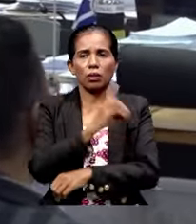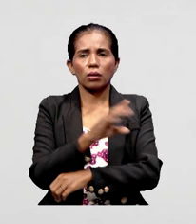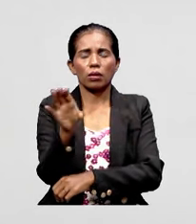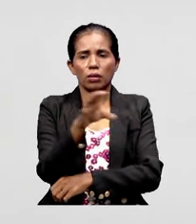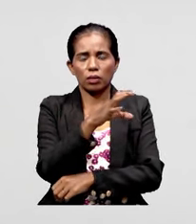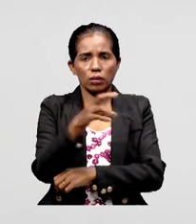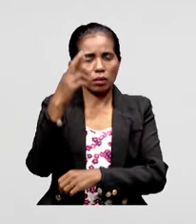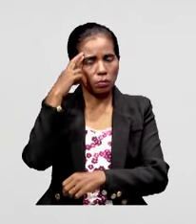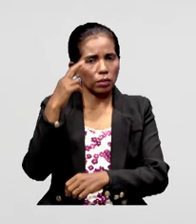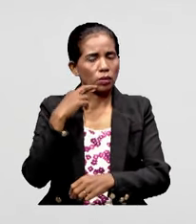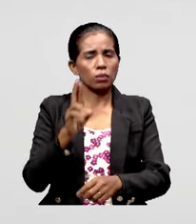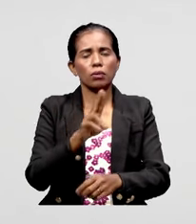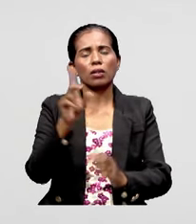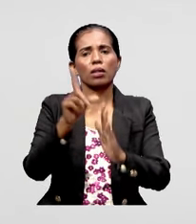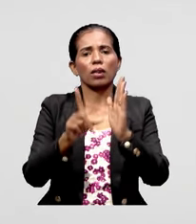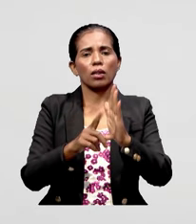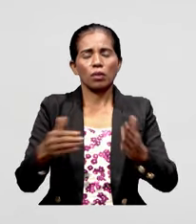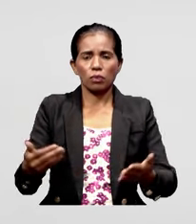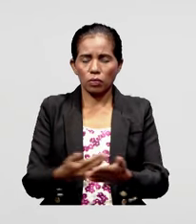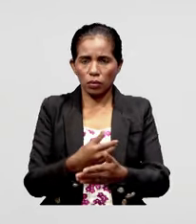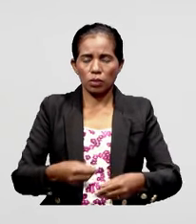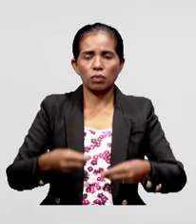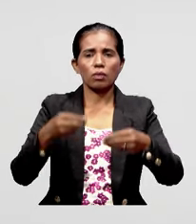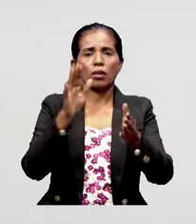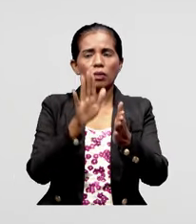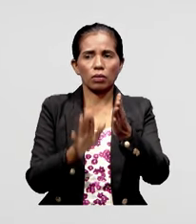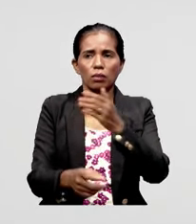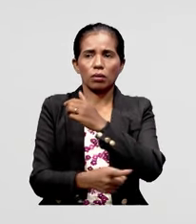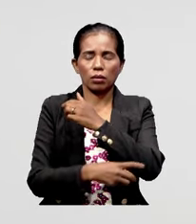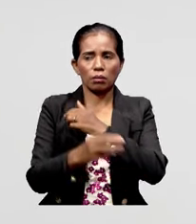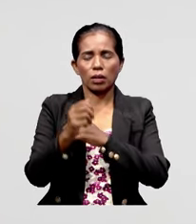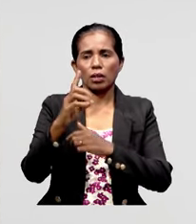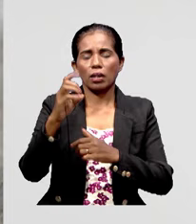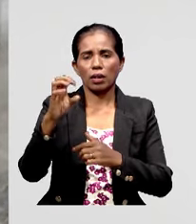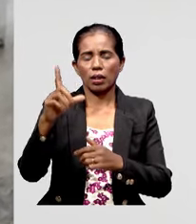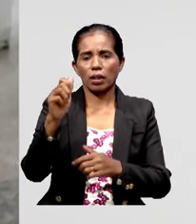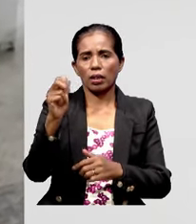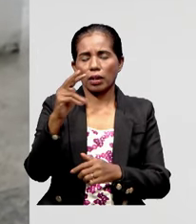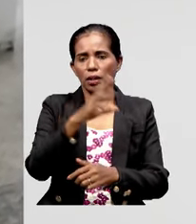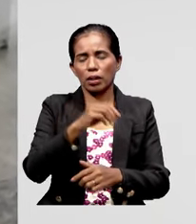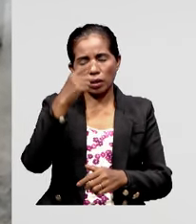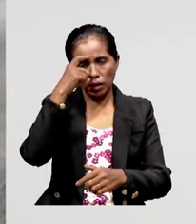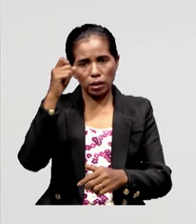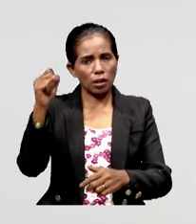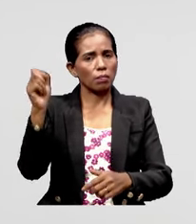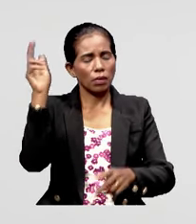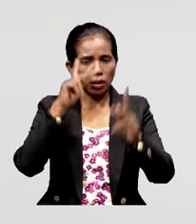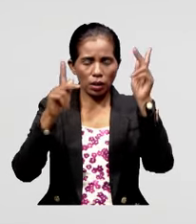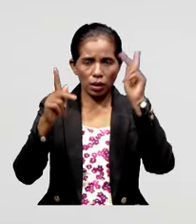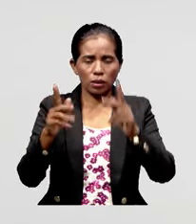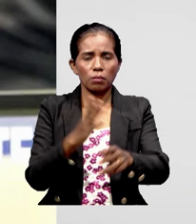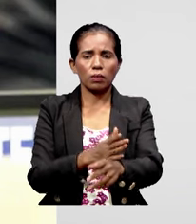orta os aqueiras lei foi né, onde foi indulto da Emília Pires, no Madalena Hanjam, também considera caso refere processo tinha